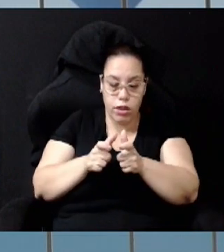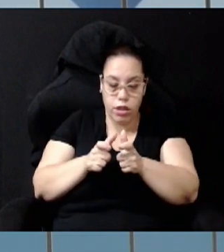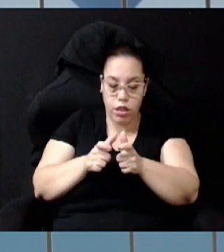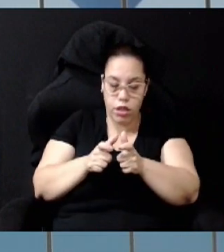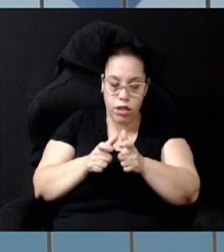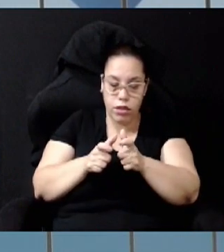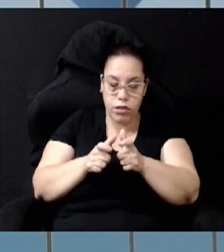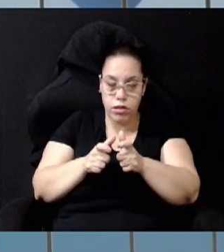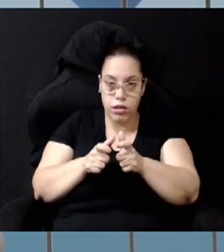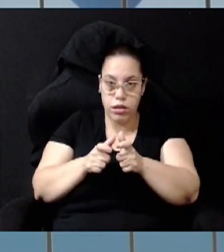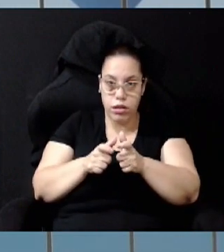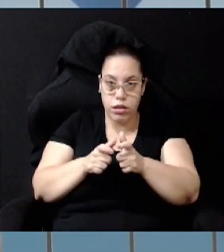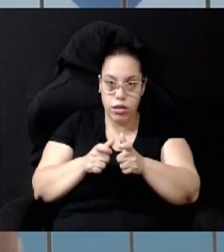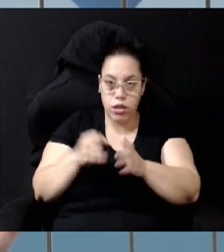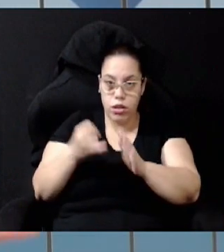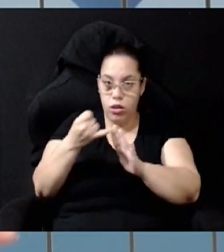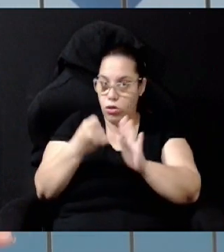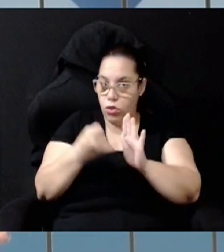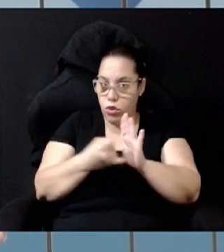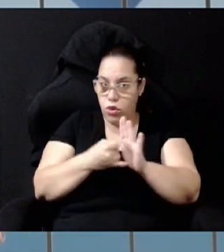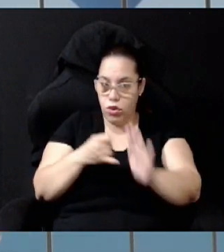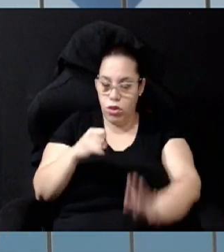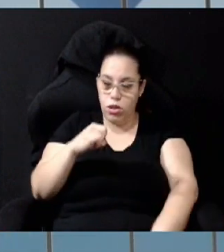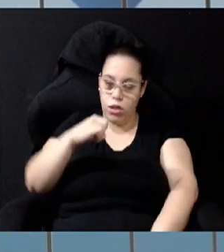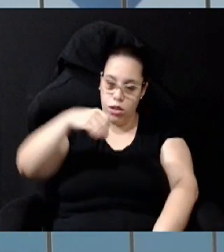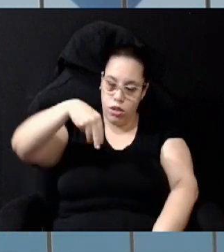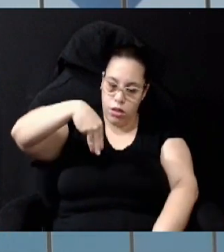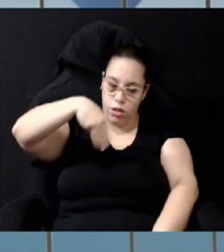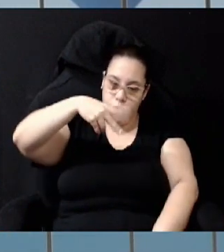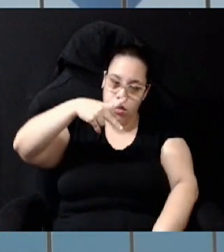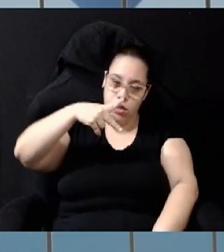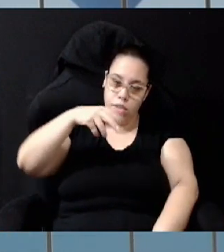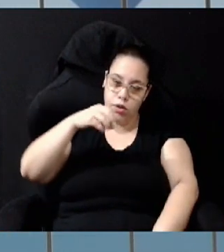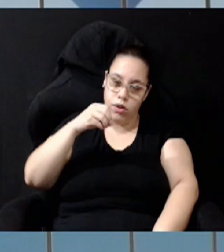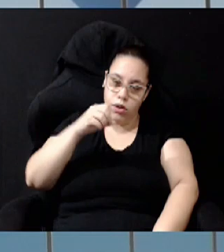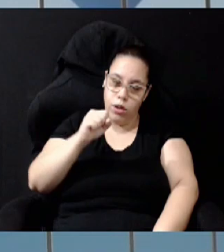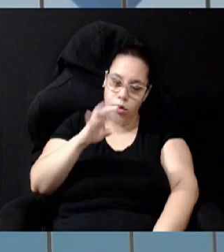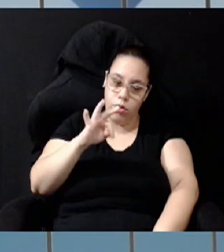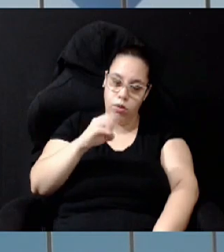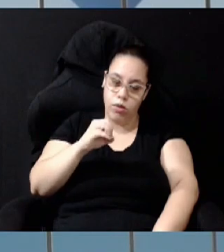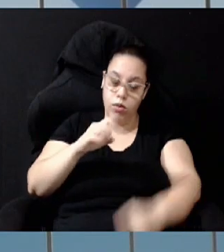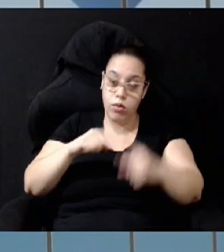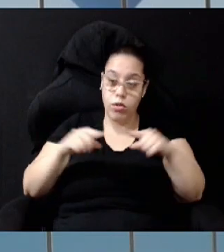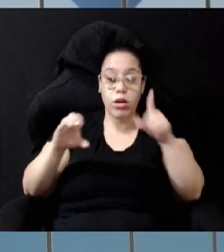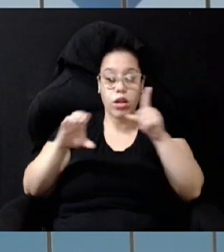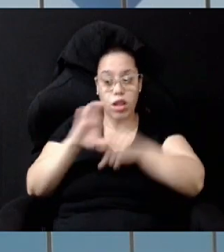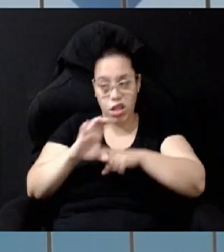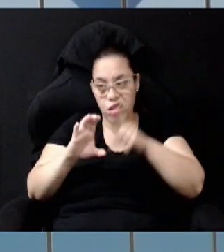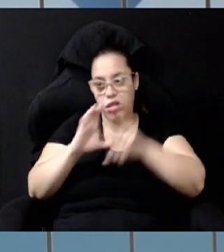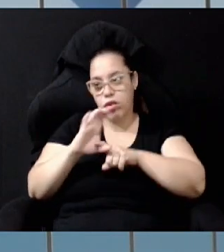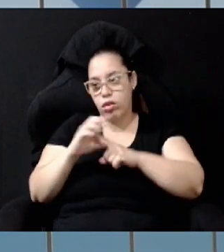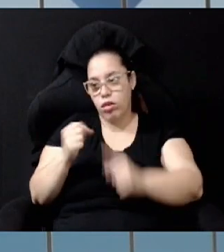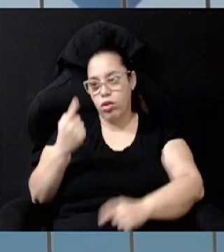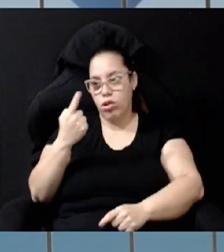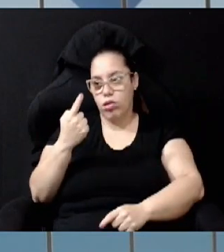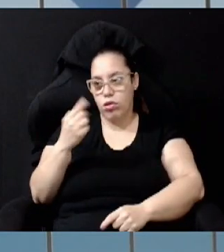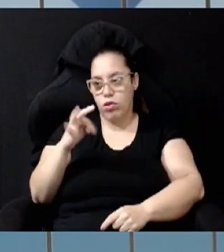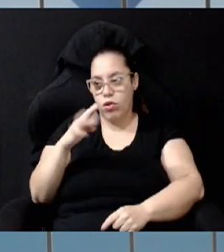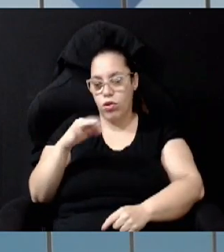de imposto para você diversificar a matriz e não ficar dependente de uma única fonte de